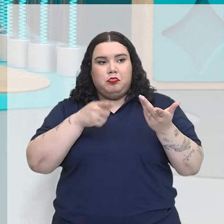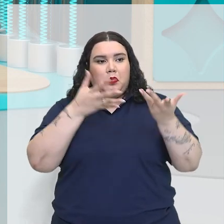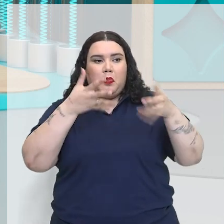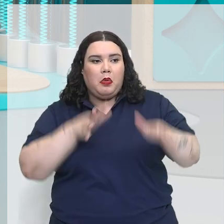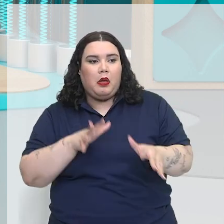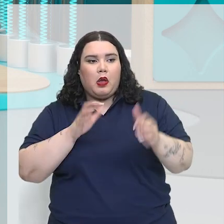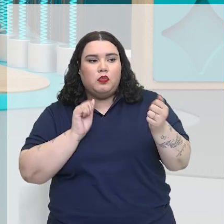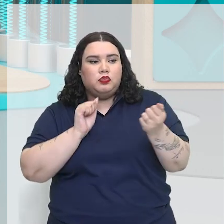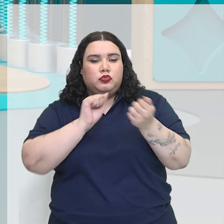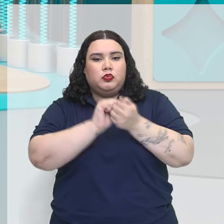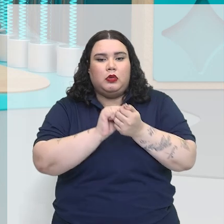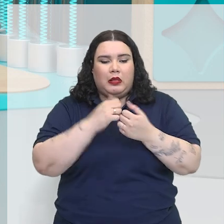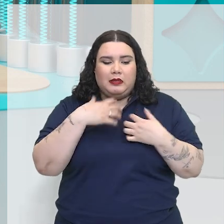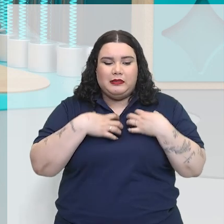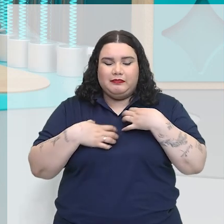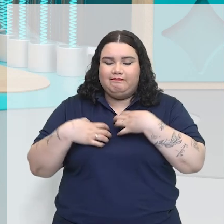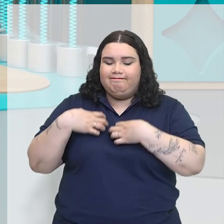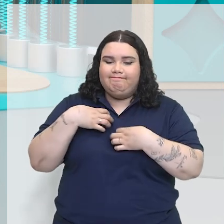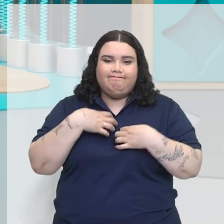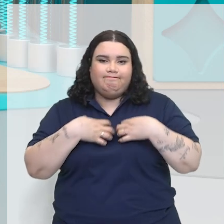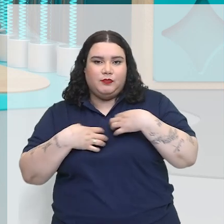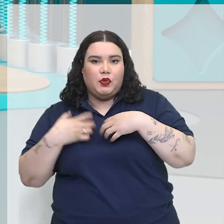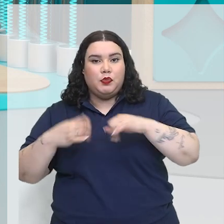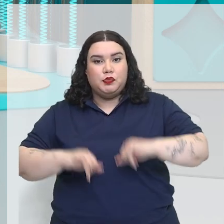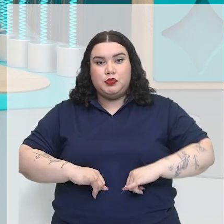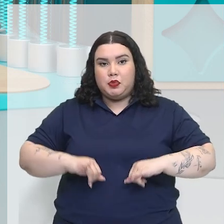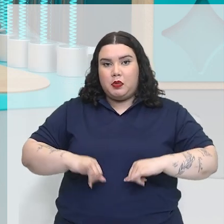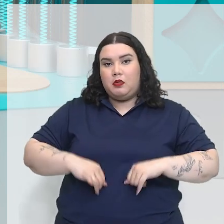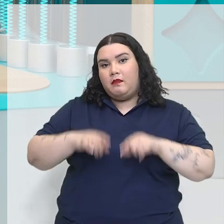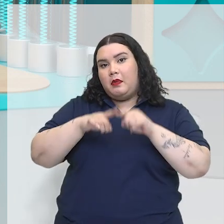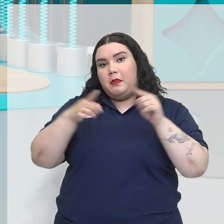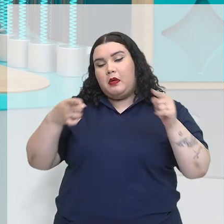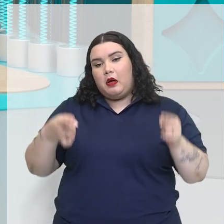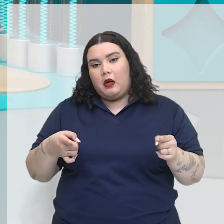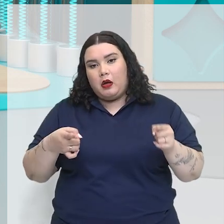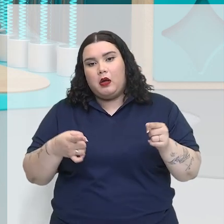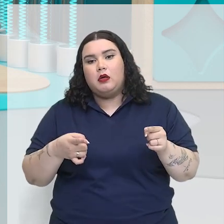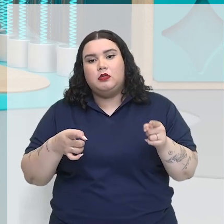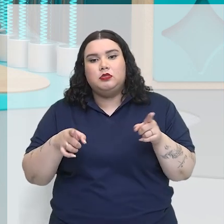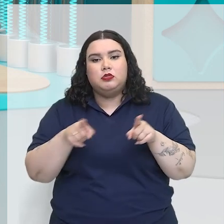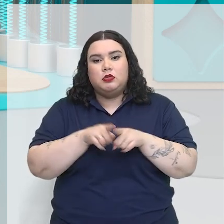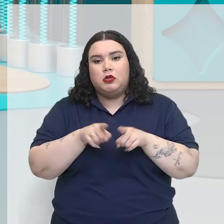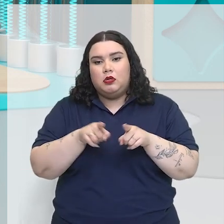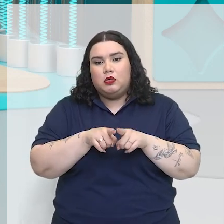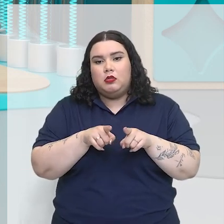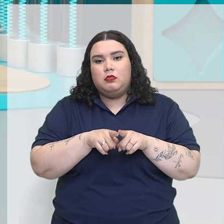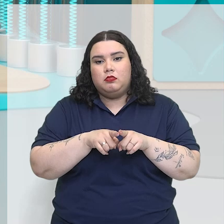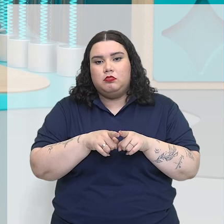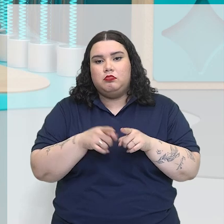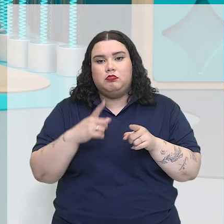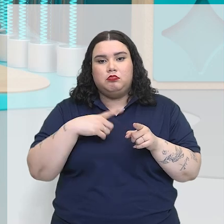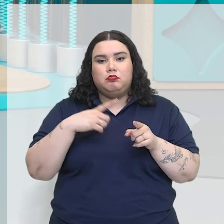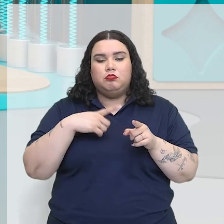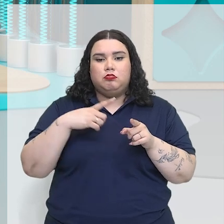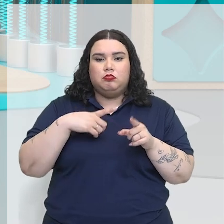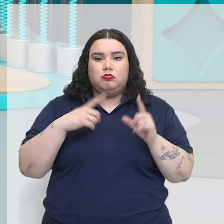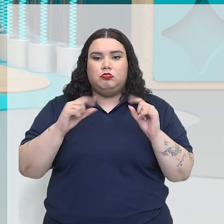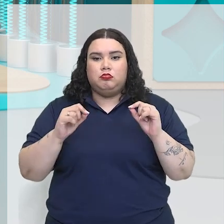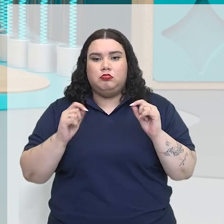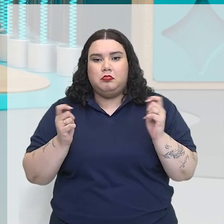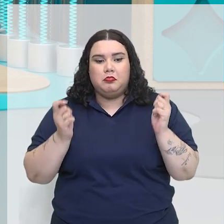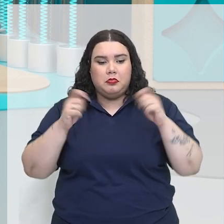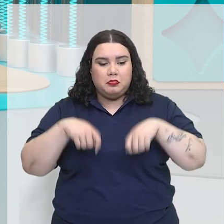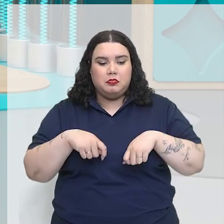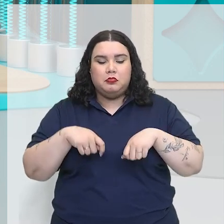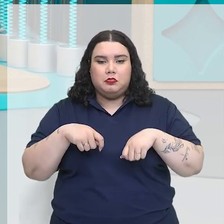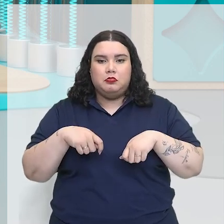né, esse sentimento vai doer dentro da pessoa, mas, ao mesmo tempo, ela sente e não